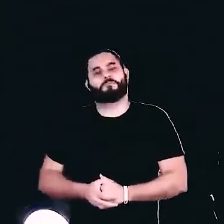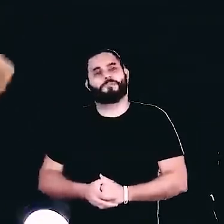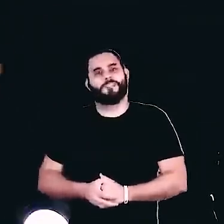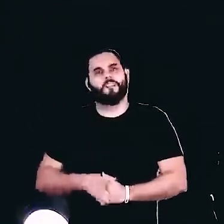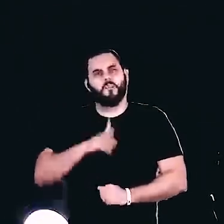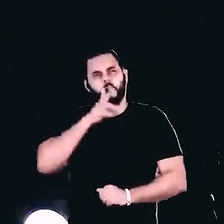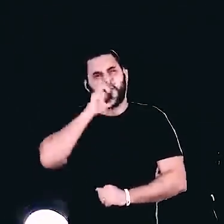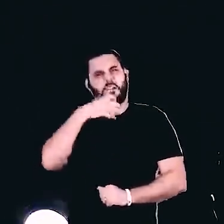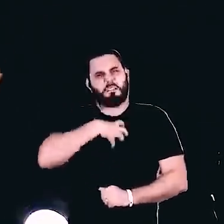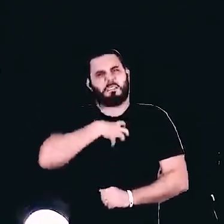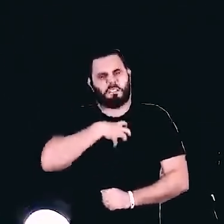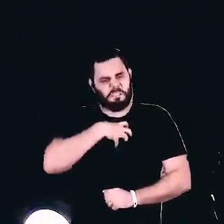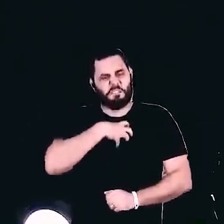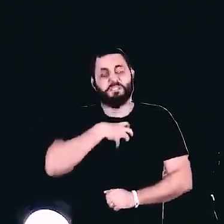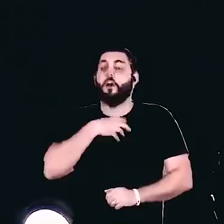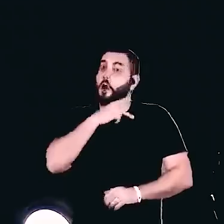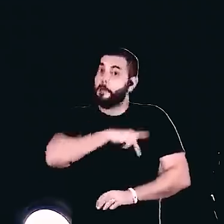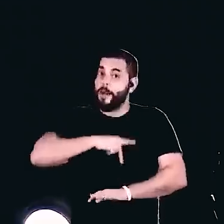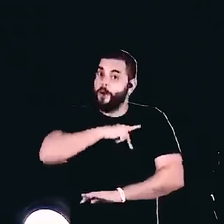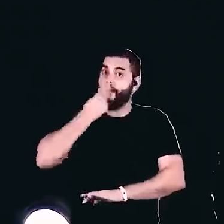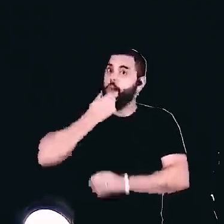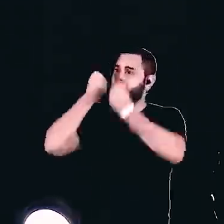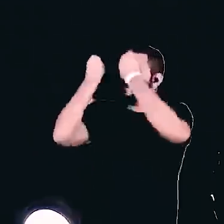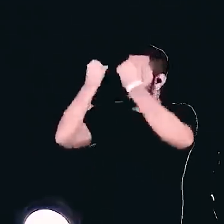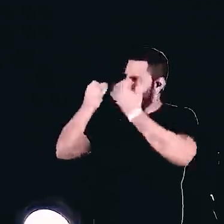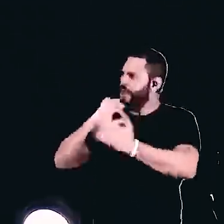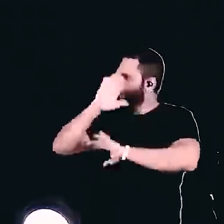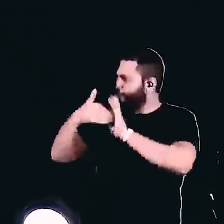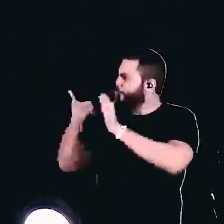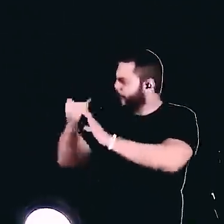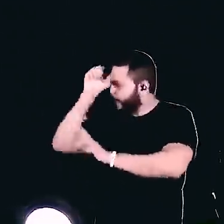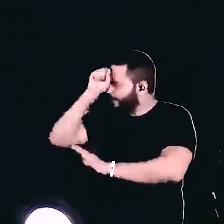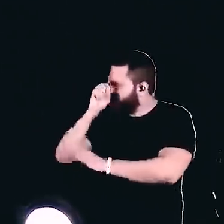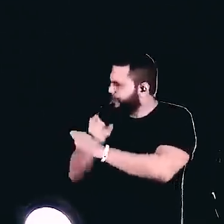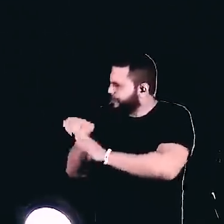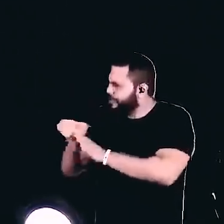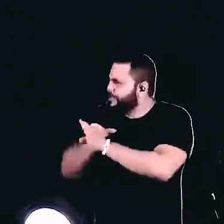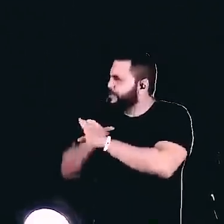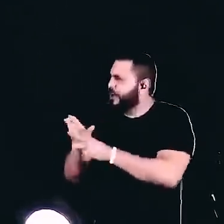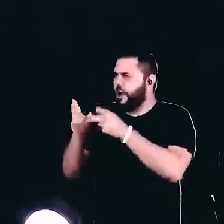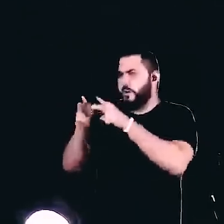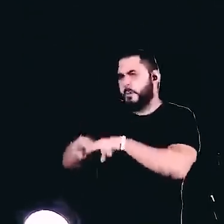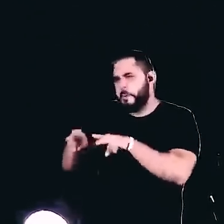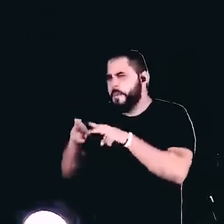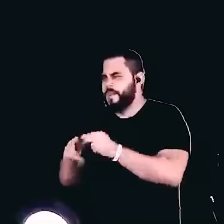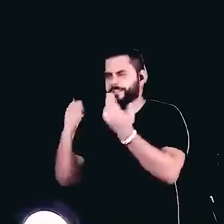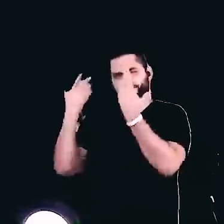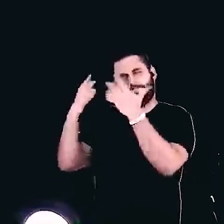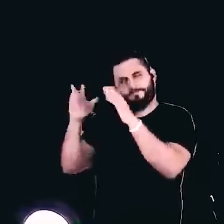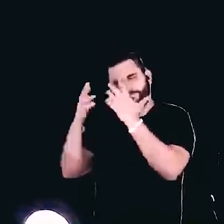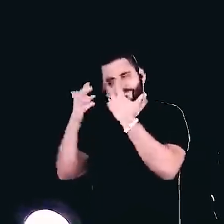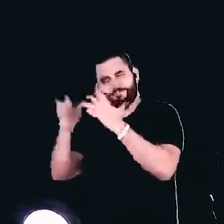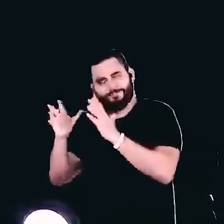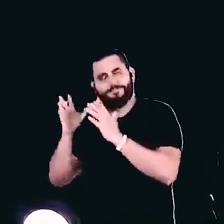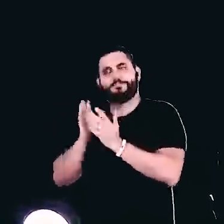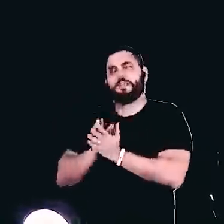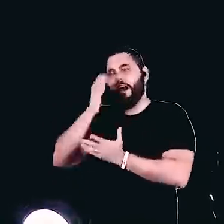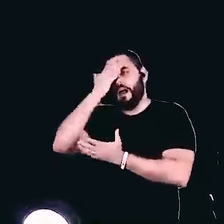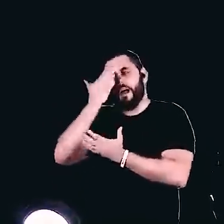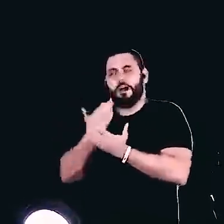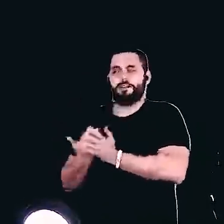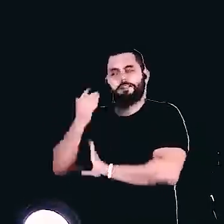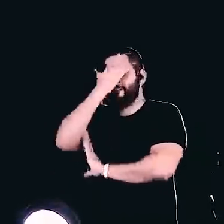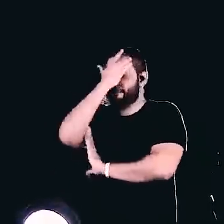Foi forte, não foi? Paulo estava dizendo assim, ó, depois de tudo isso que eu estou te ensinando a fazer, a ser humilde, a elogiar, a acreditar